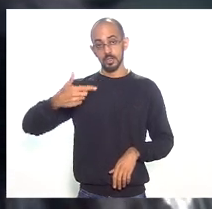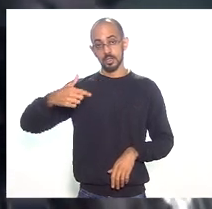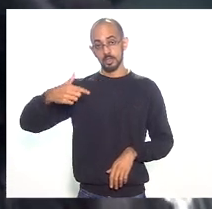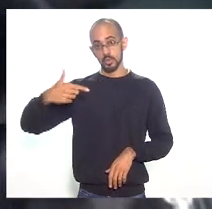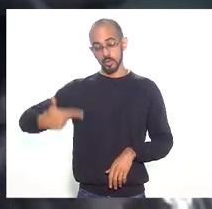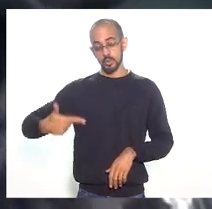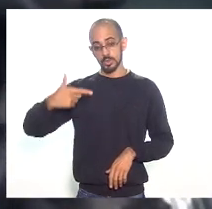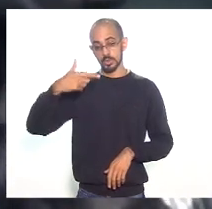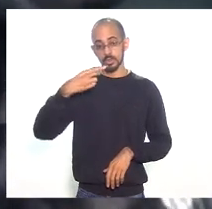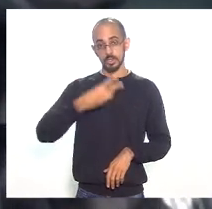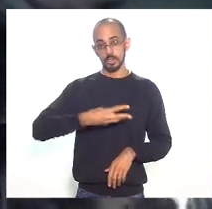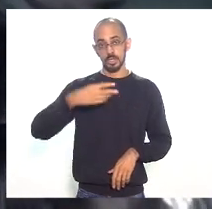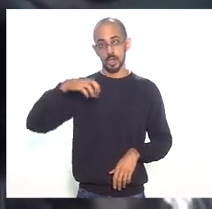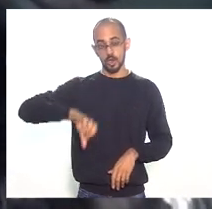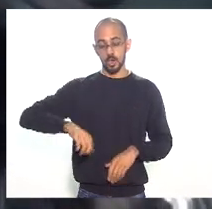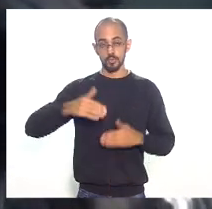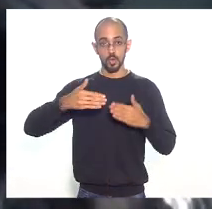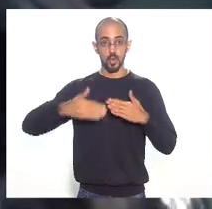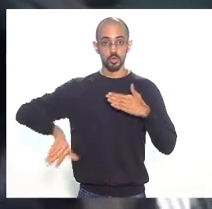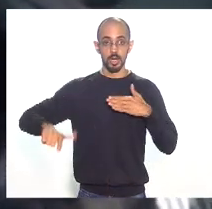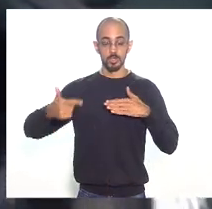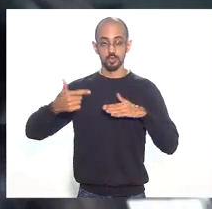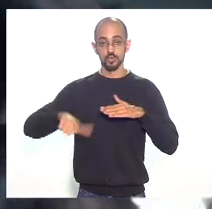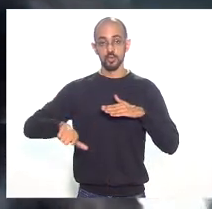e contrário às demais emendas.